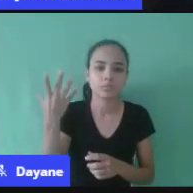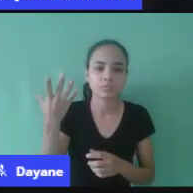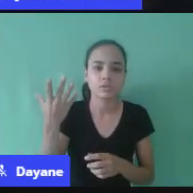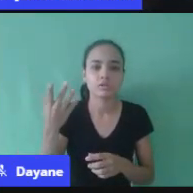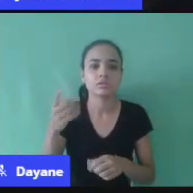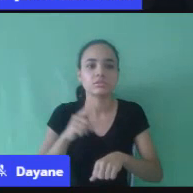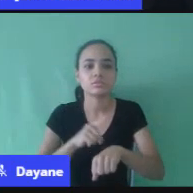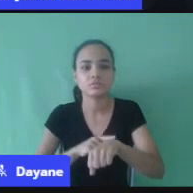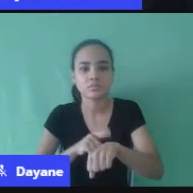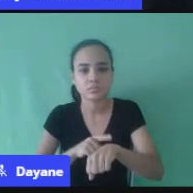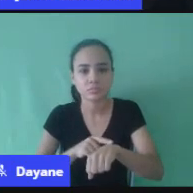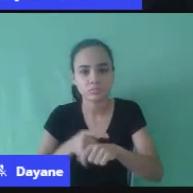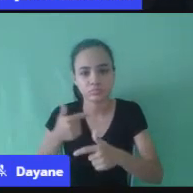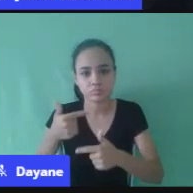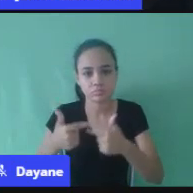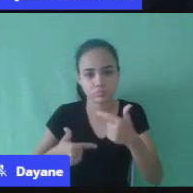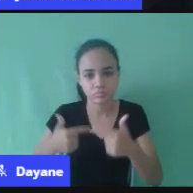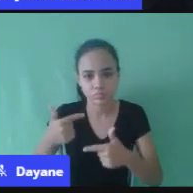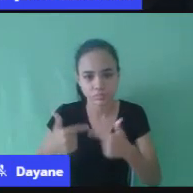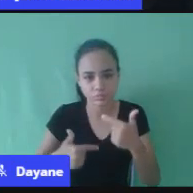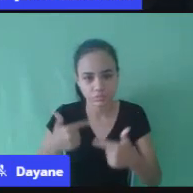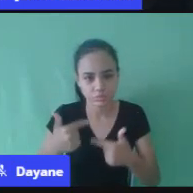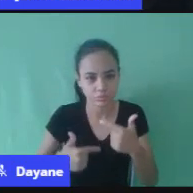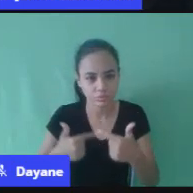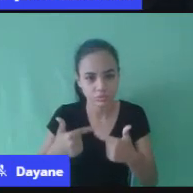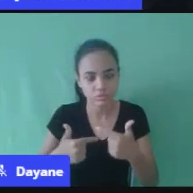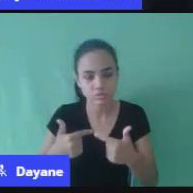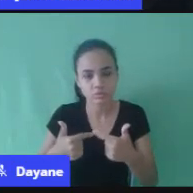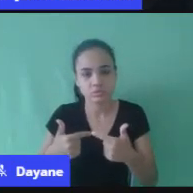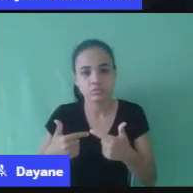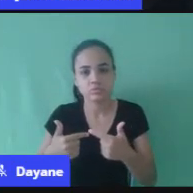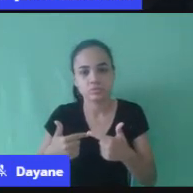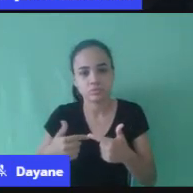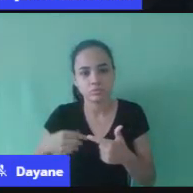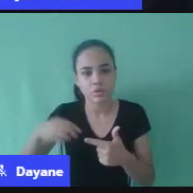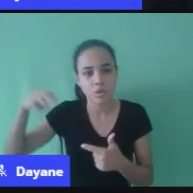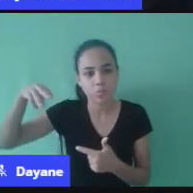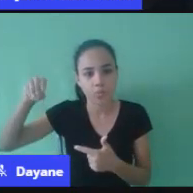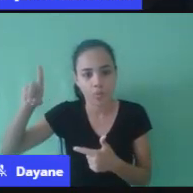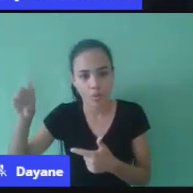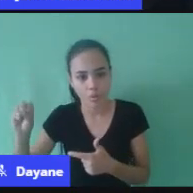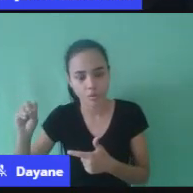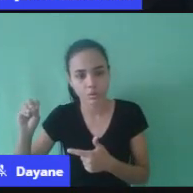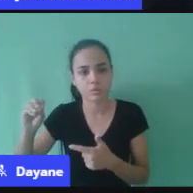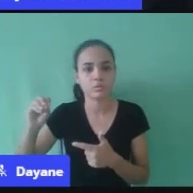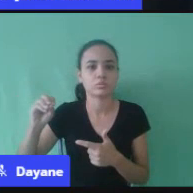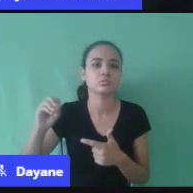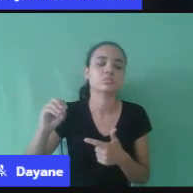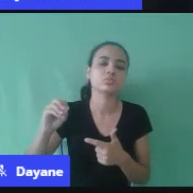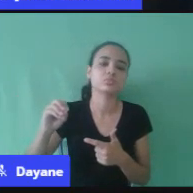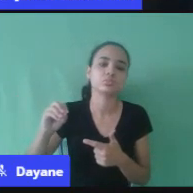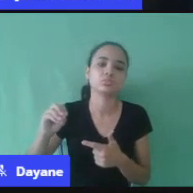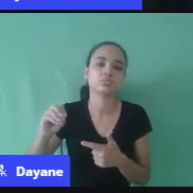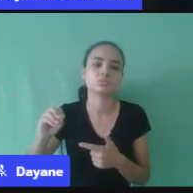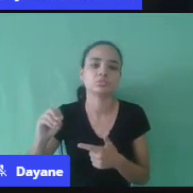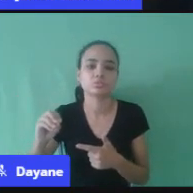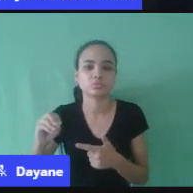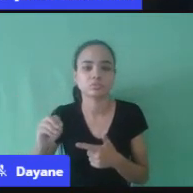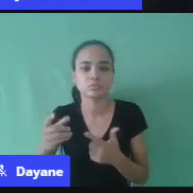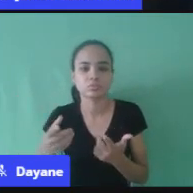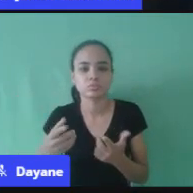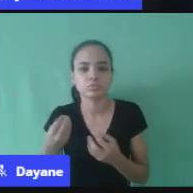modelos, entre os ideais afirmados e as práticas efetuadas, onde muitas das competências